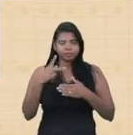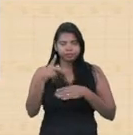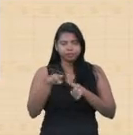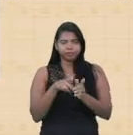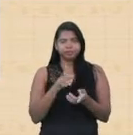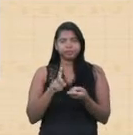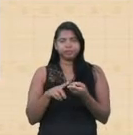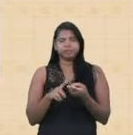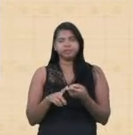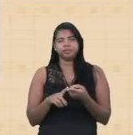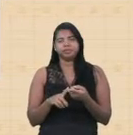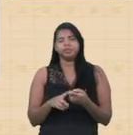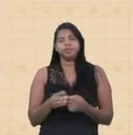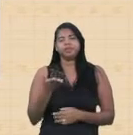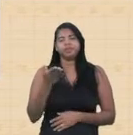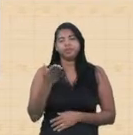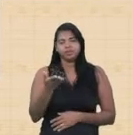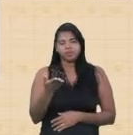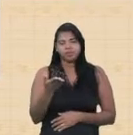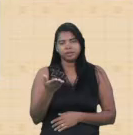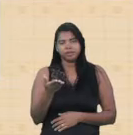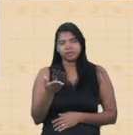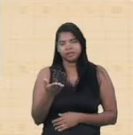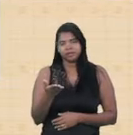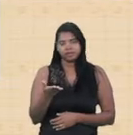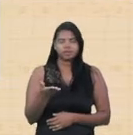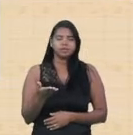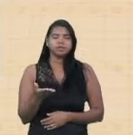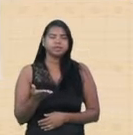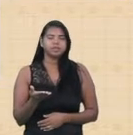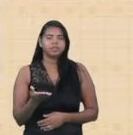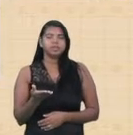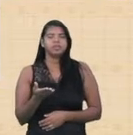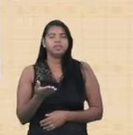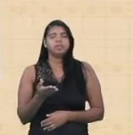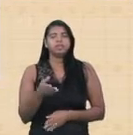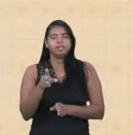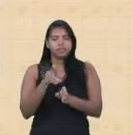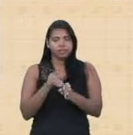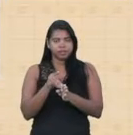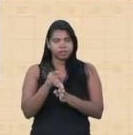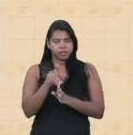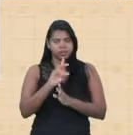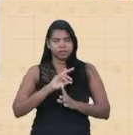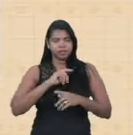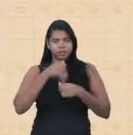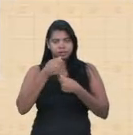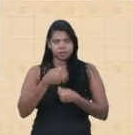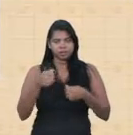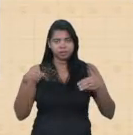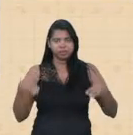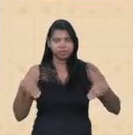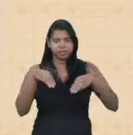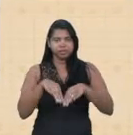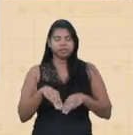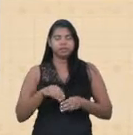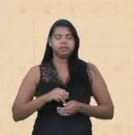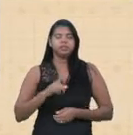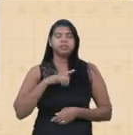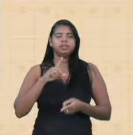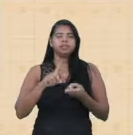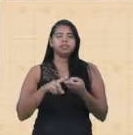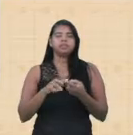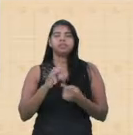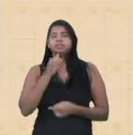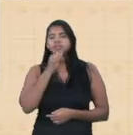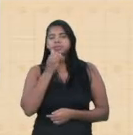você levantar o dedo médio, para onde ele for, é a direção da força magnética. Existe também uma maneira